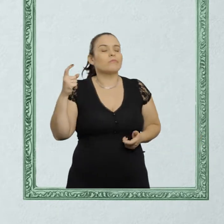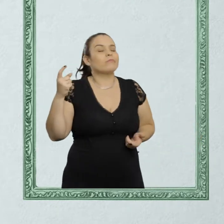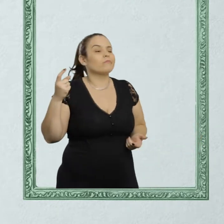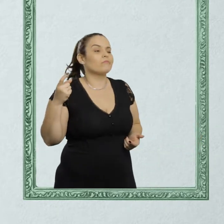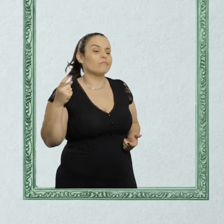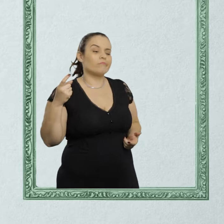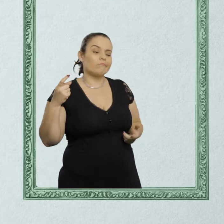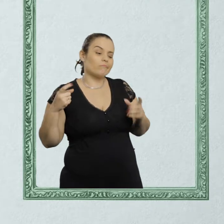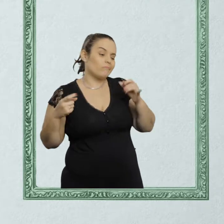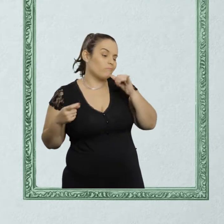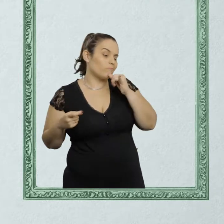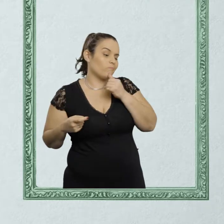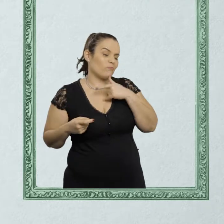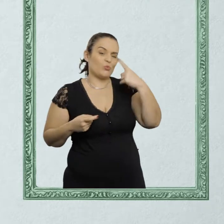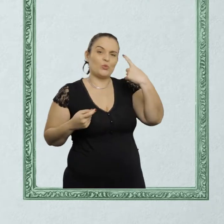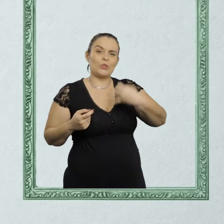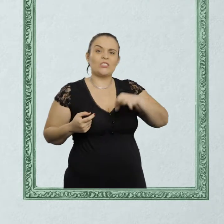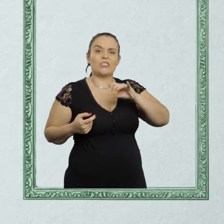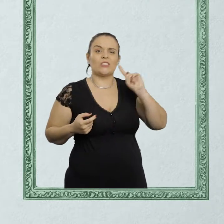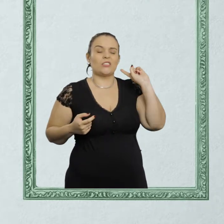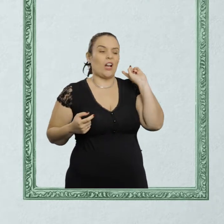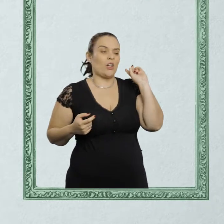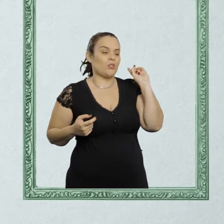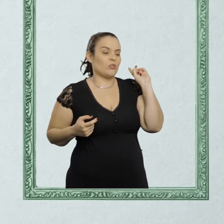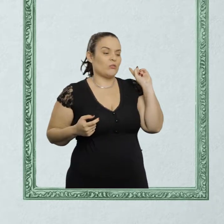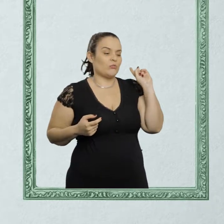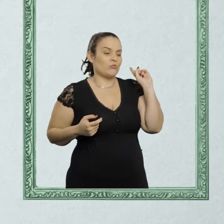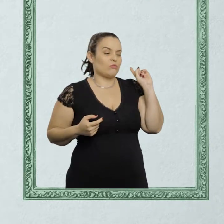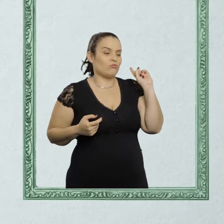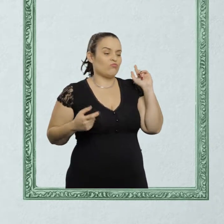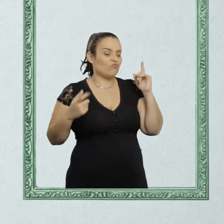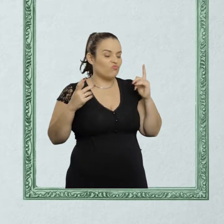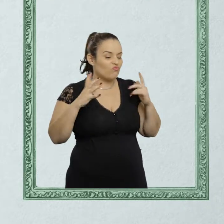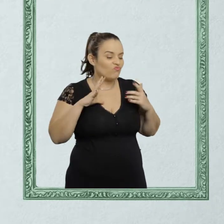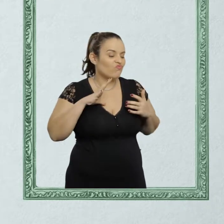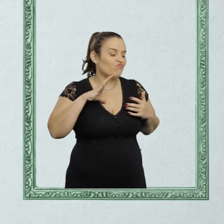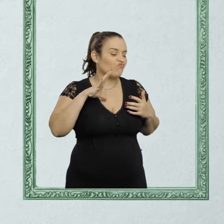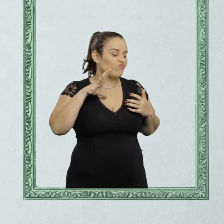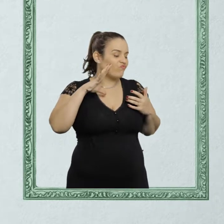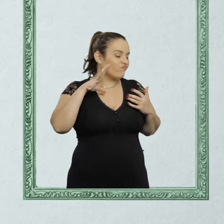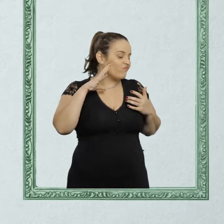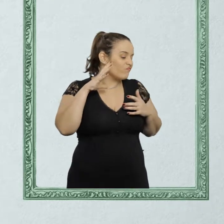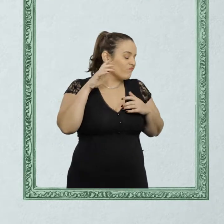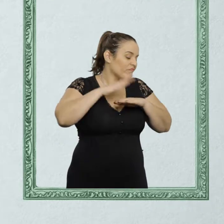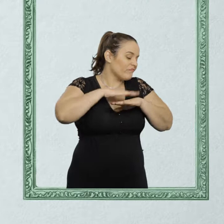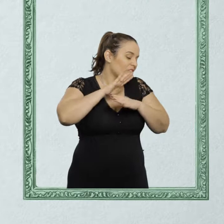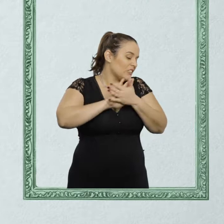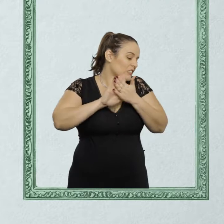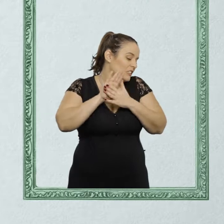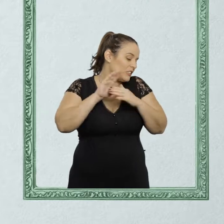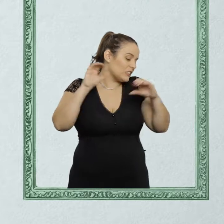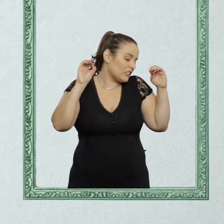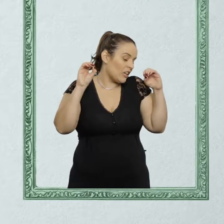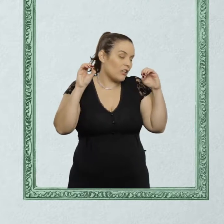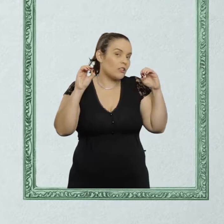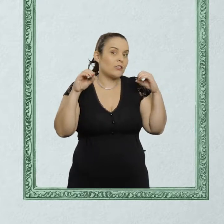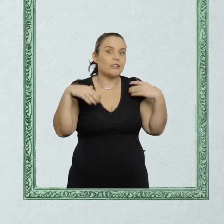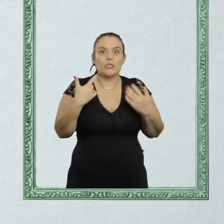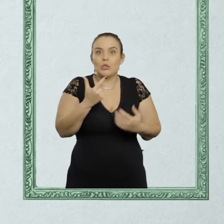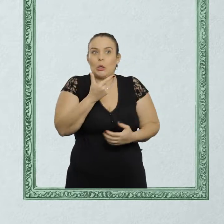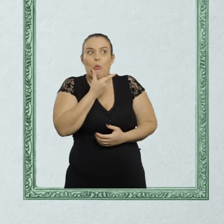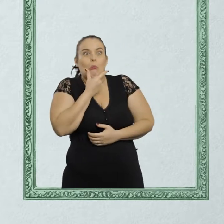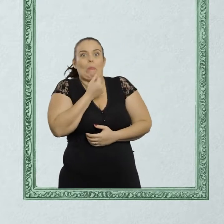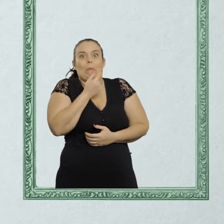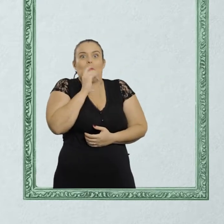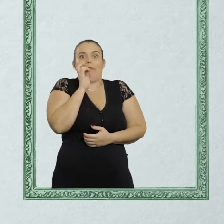gancho. Peter ficou triste por causa da injustiça. Ele não conseguiu reagir. Alguns minutos depois,